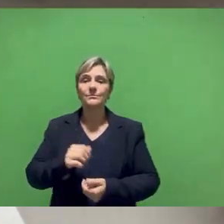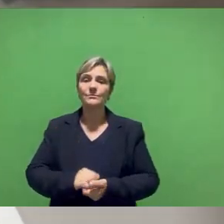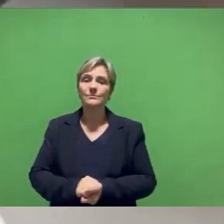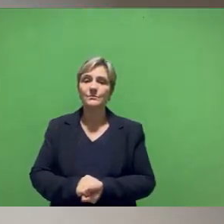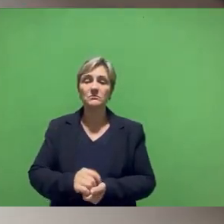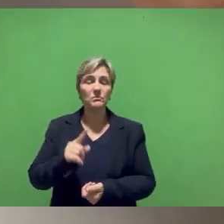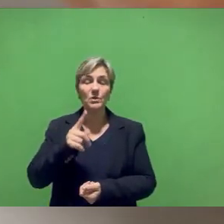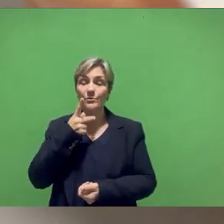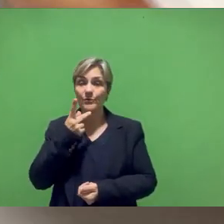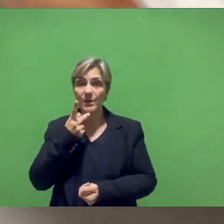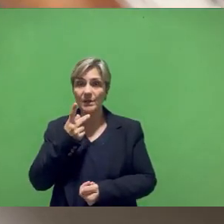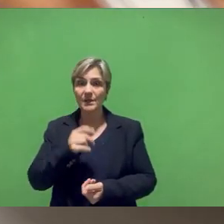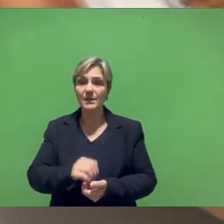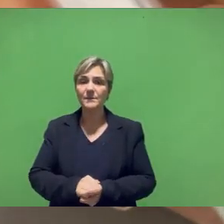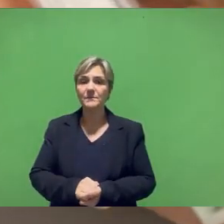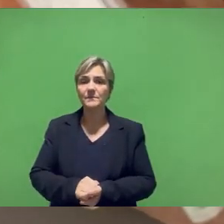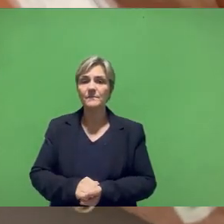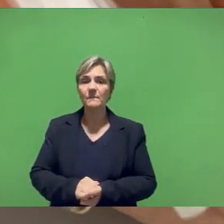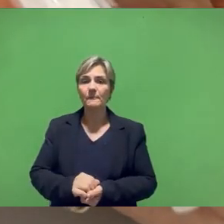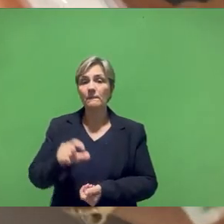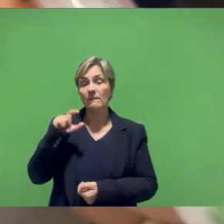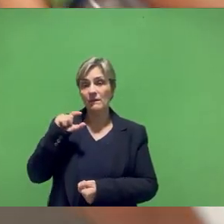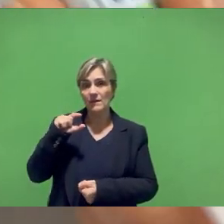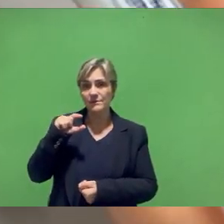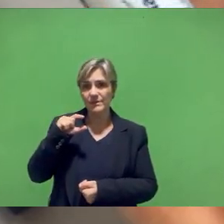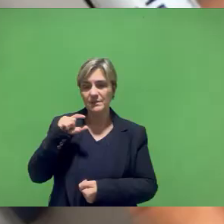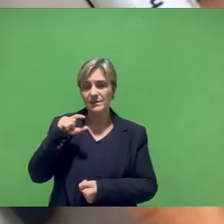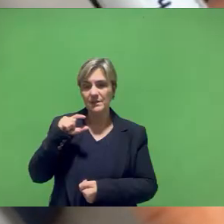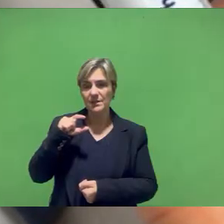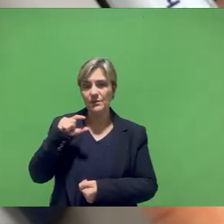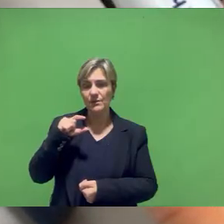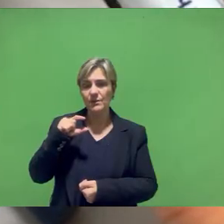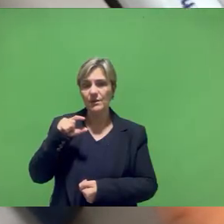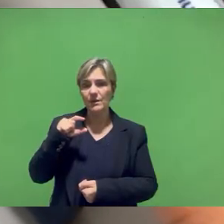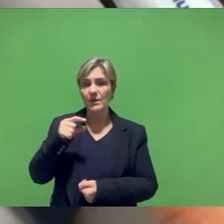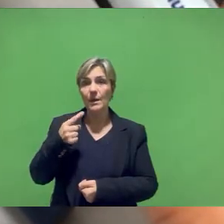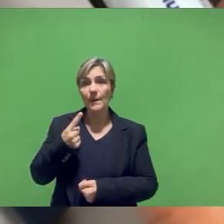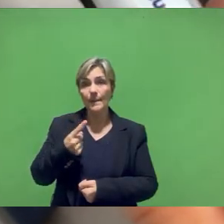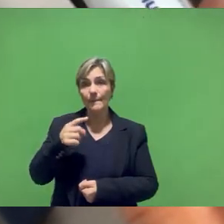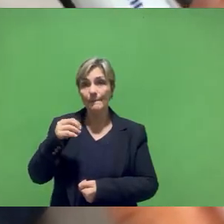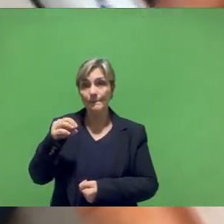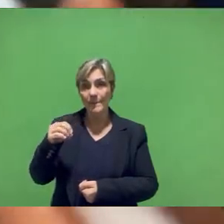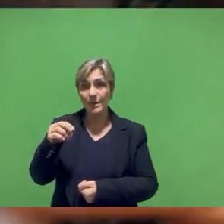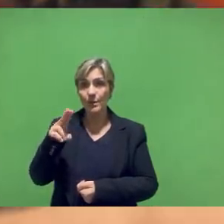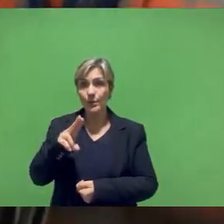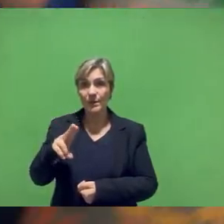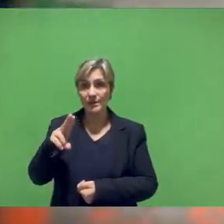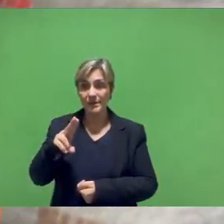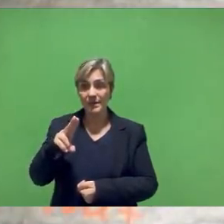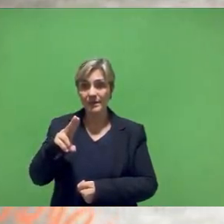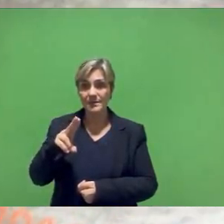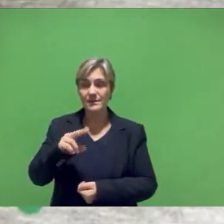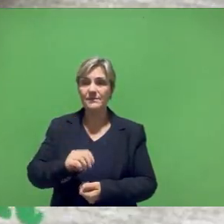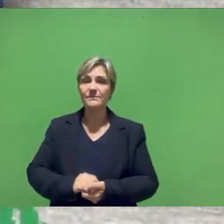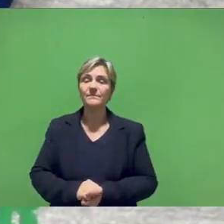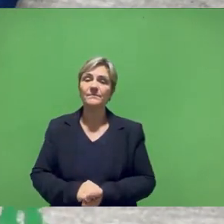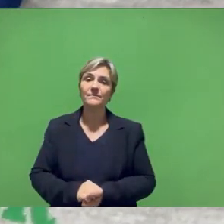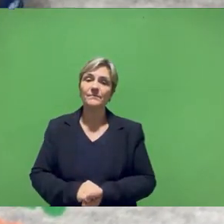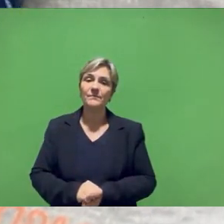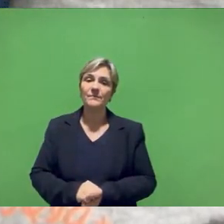quantidade, eu não falei até, aqui nesse frasco, a ampola vem 1000 unidades, vem 10